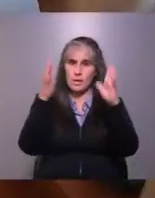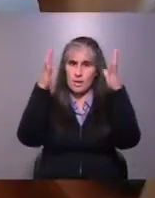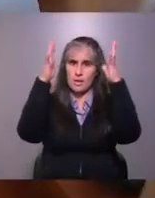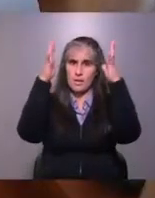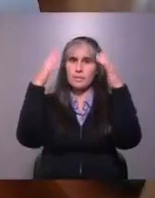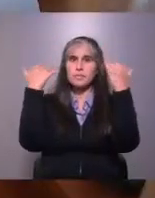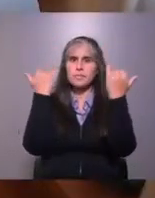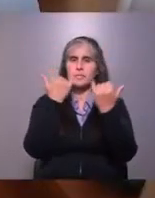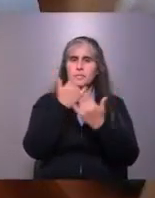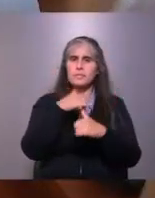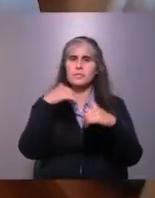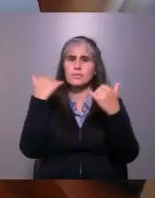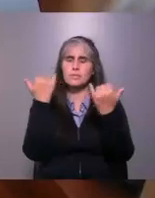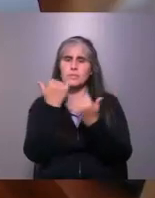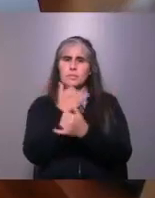aleluia,